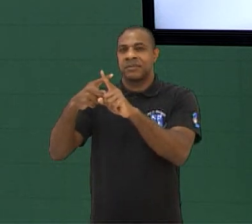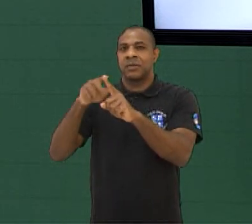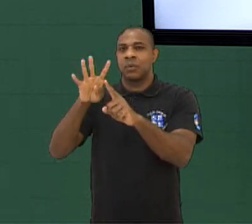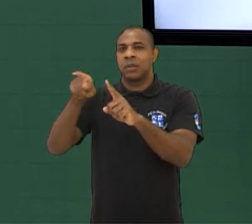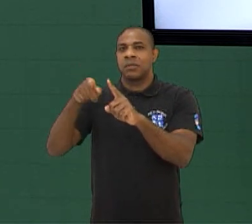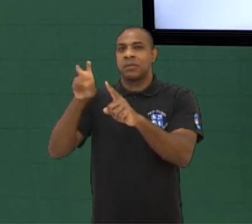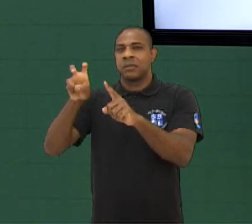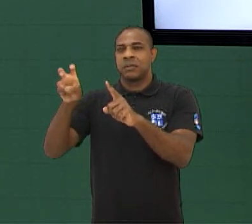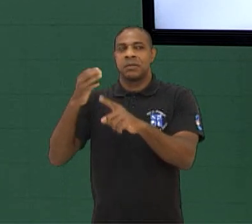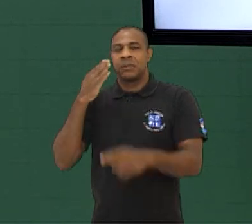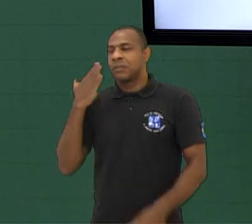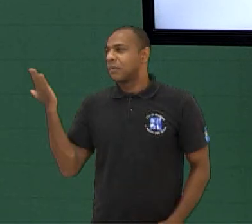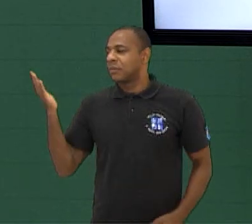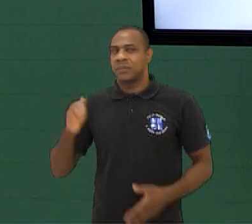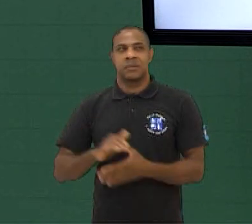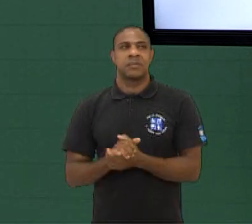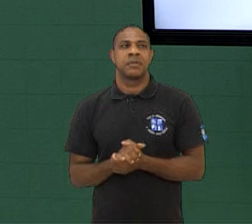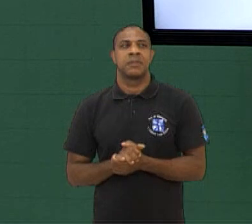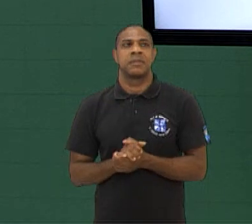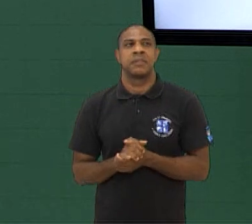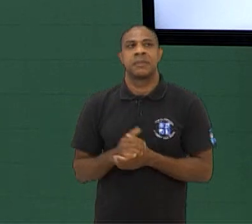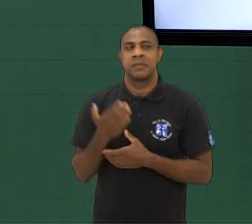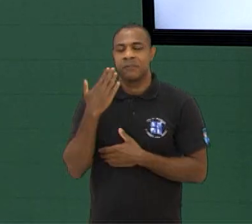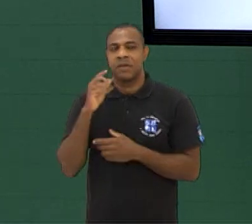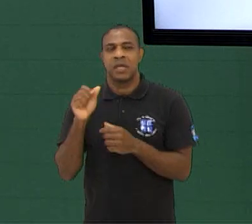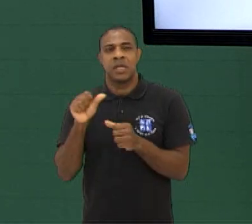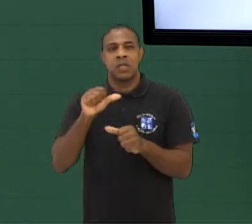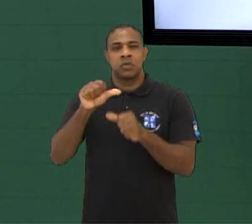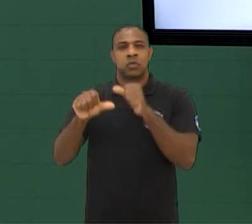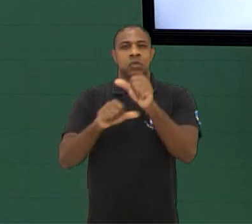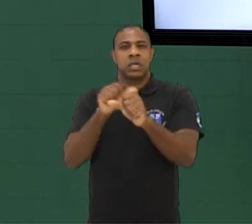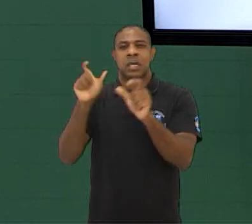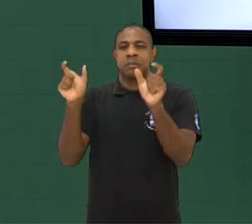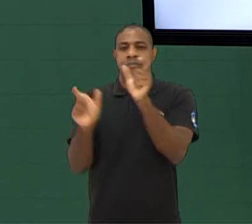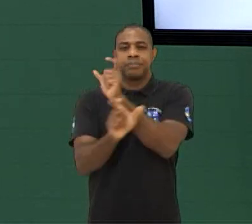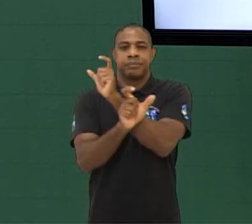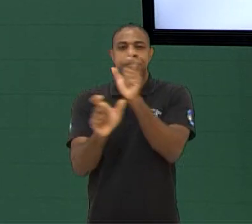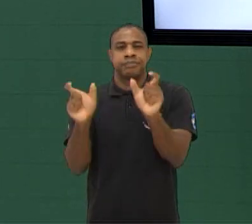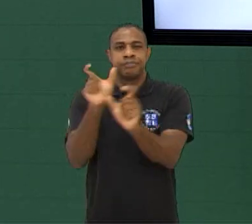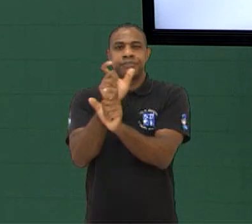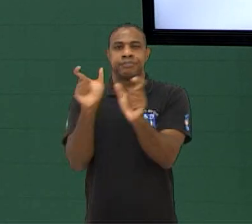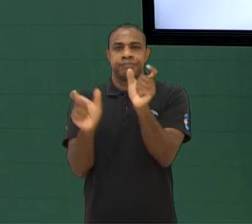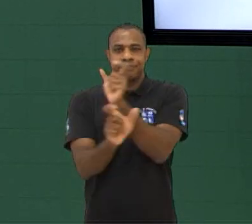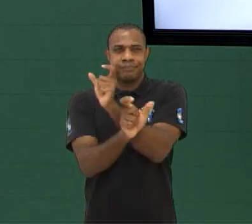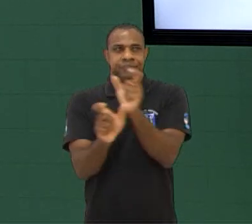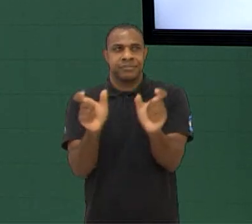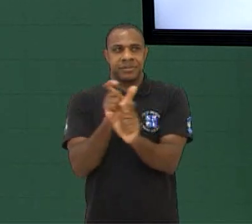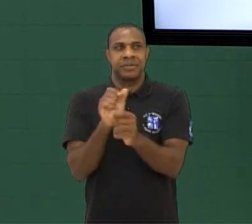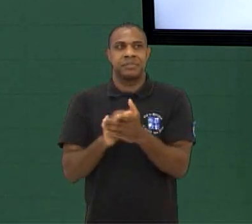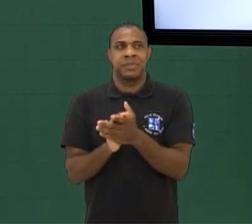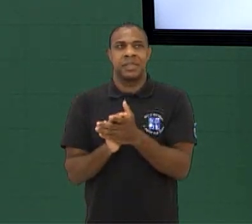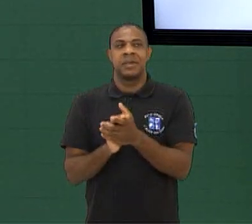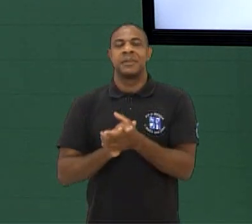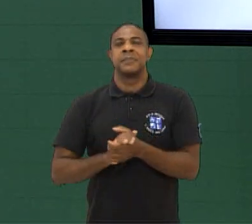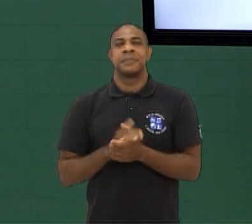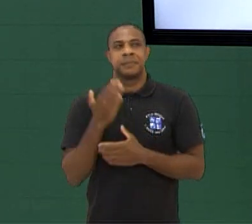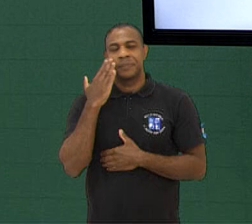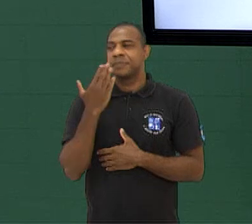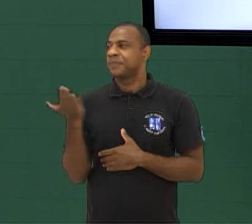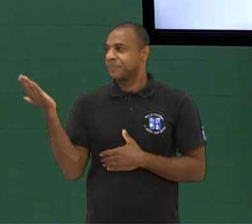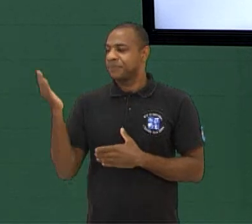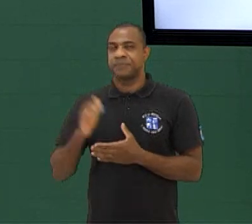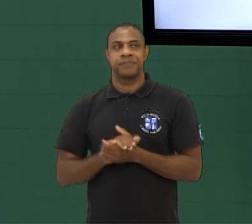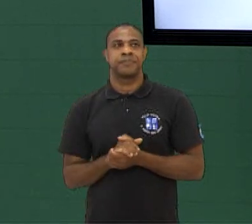propriedade aqui chamada propriedade simétrica. Eu vou trocar esses membros de lado para deixar incógnita no primeiro membro. Então, eu vou fazer